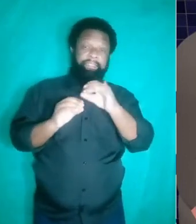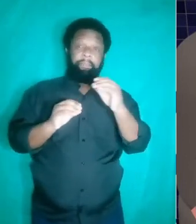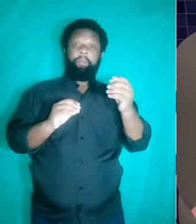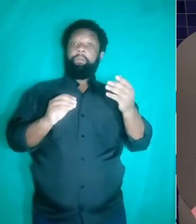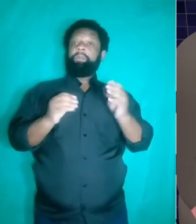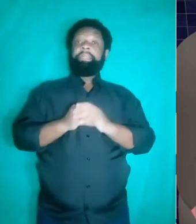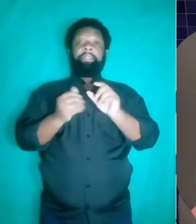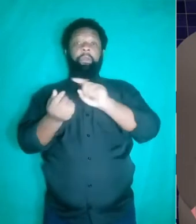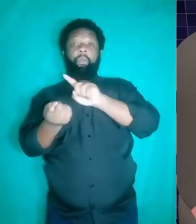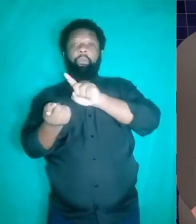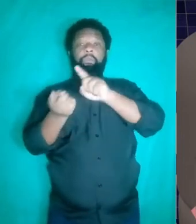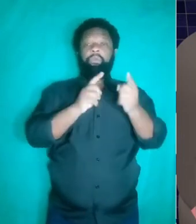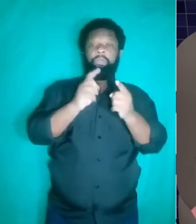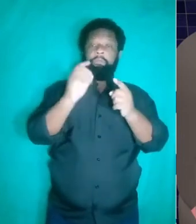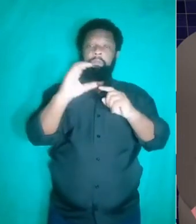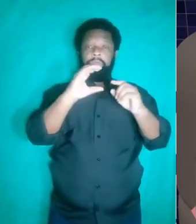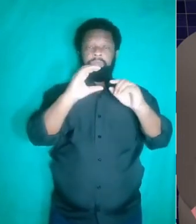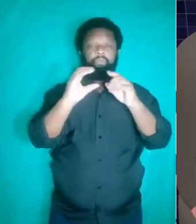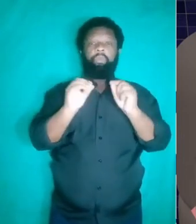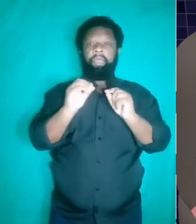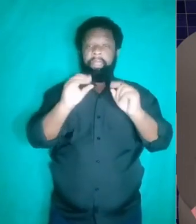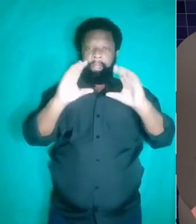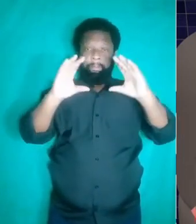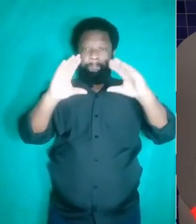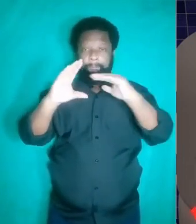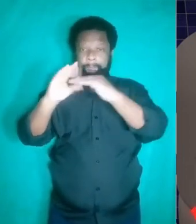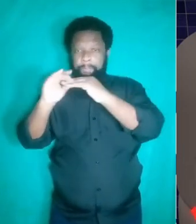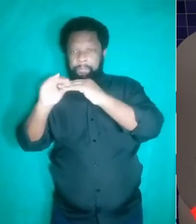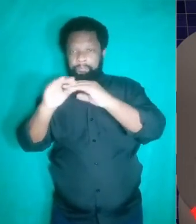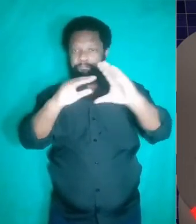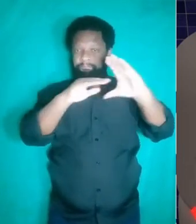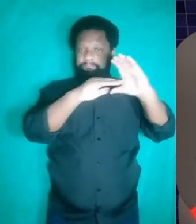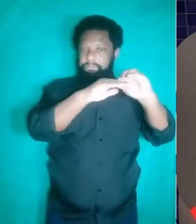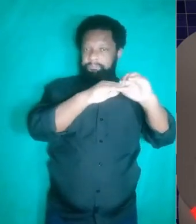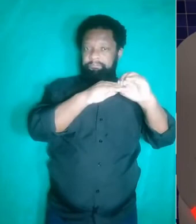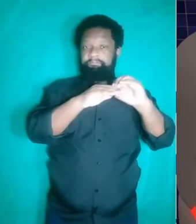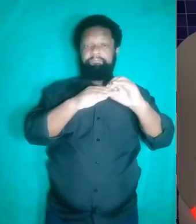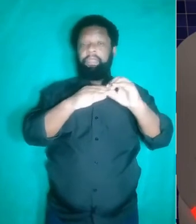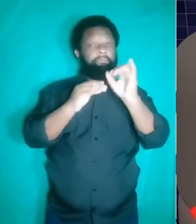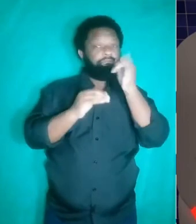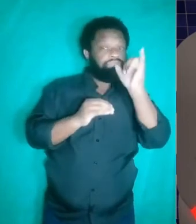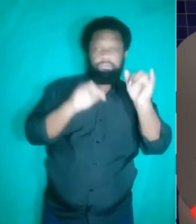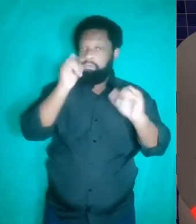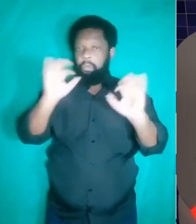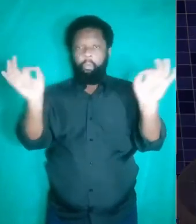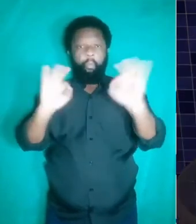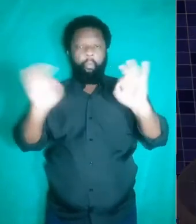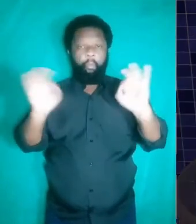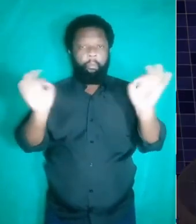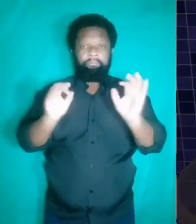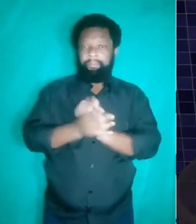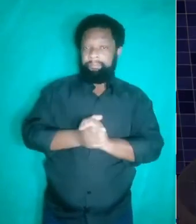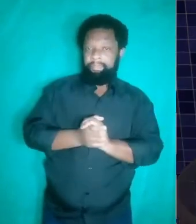no verão, para o verão poder funcionar. Quando você coloca no desligado, esses dois contatos de plástico se